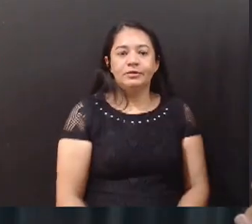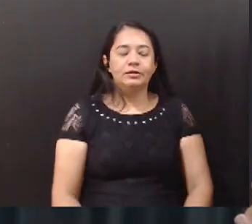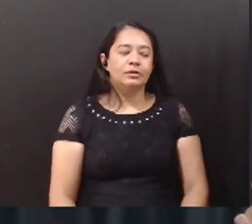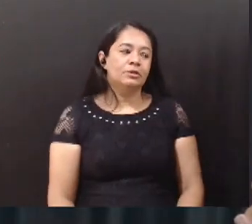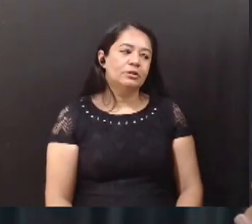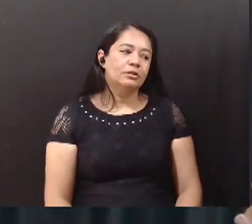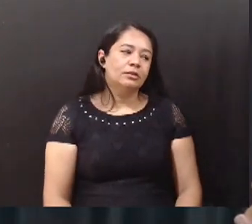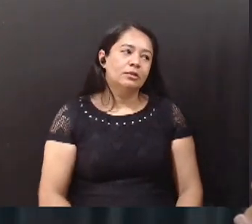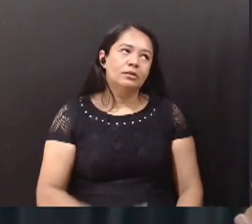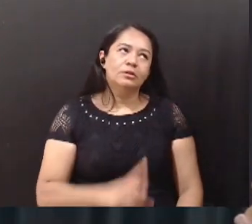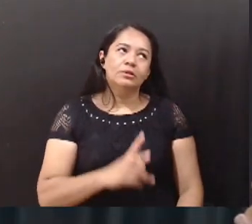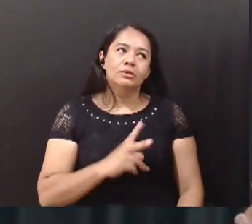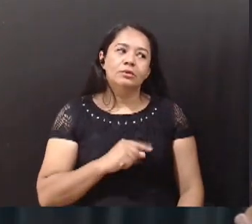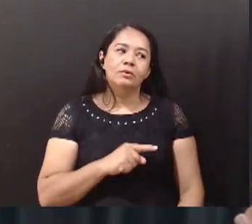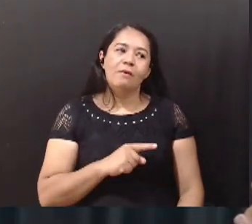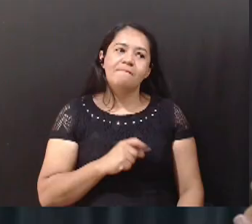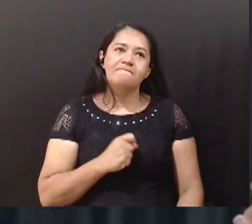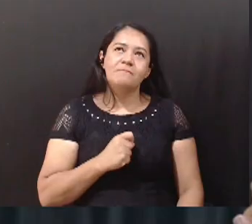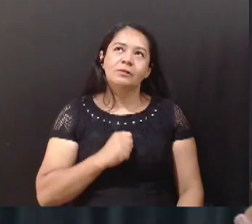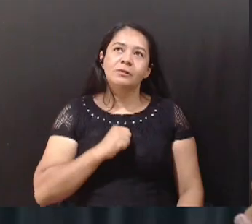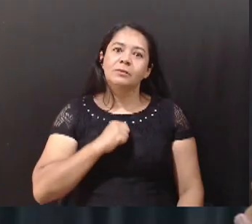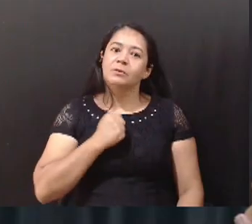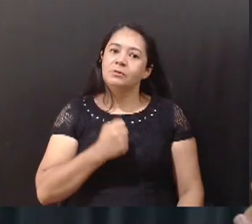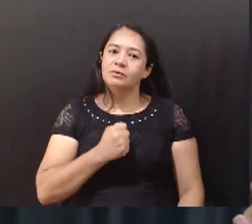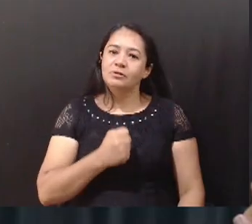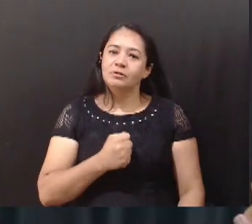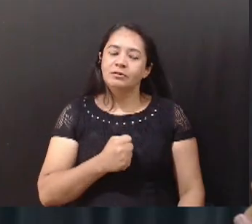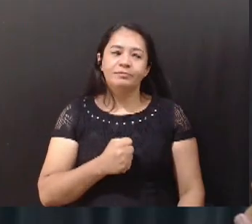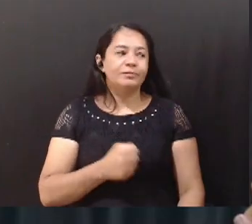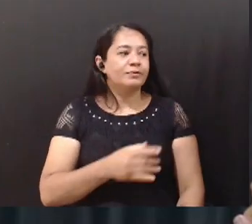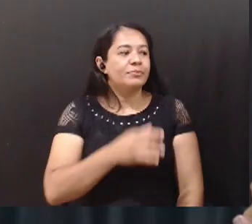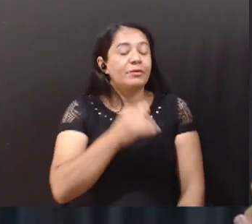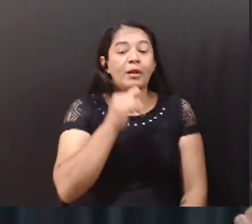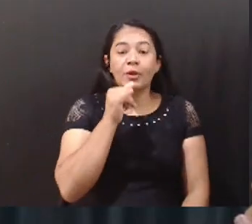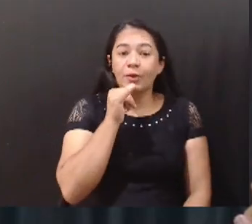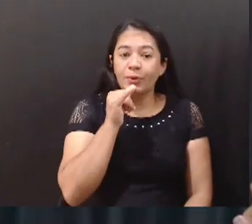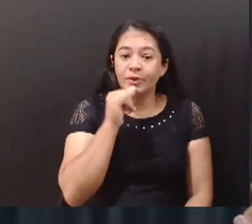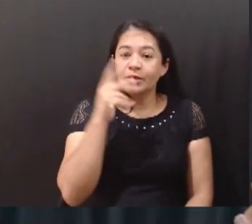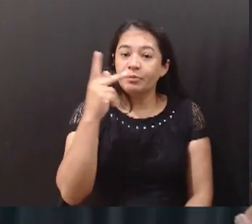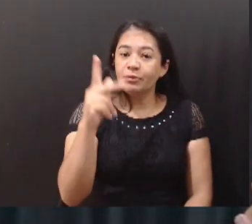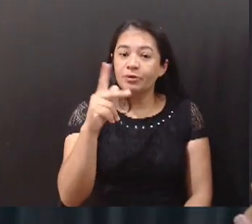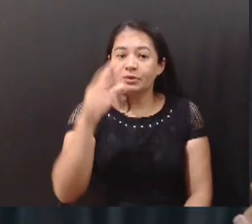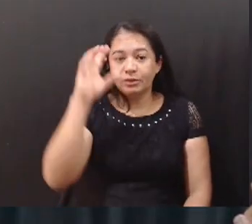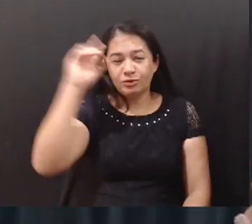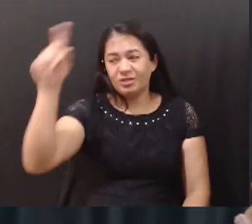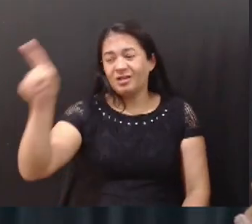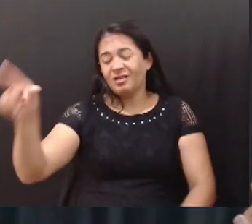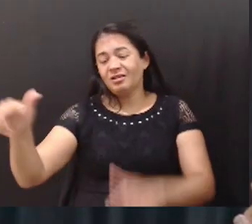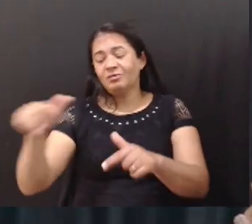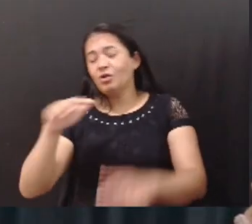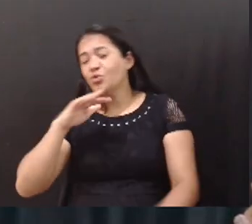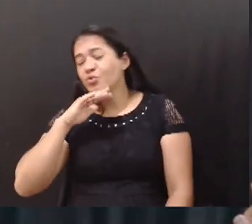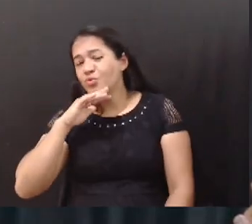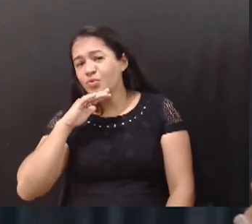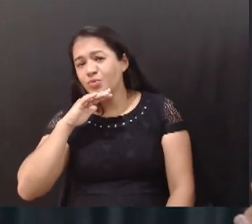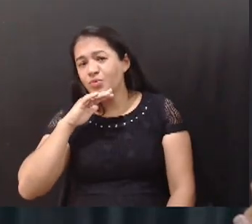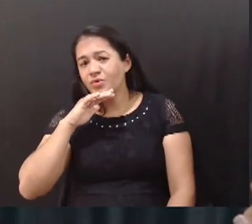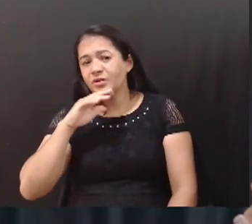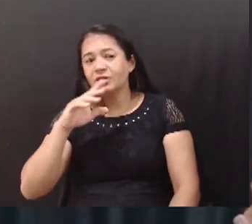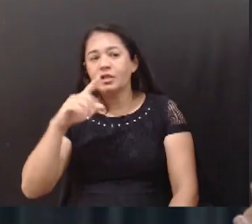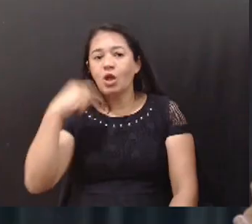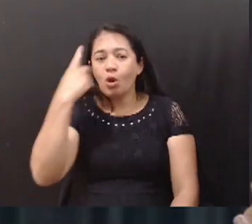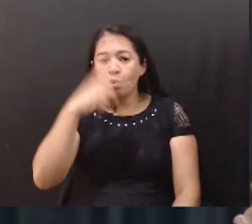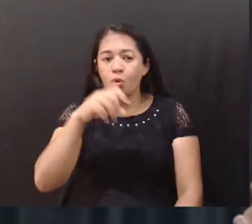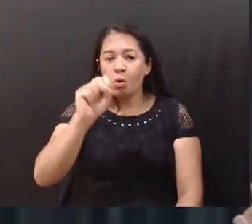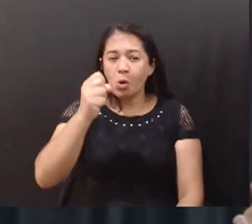Deus, eu vou ter um surto. Aí vamos supor que o seu dia no trabalho foi um dia ruim. Você passou 8 horas ali, o chefe brigou,